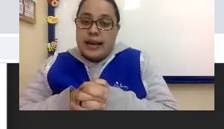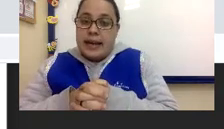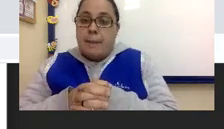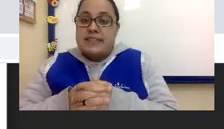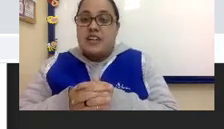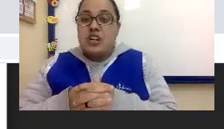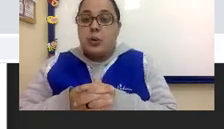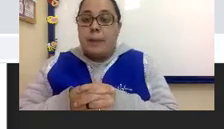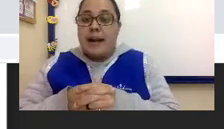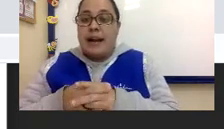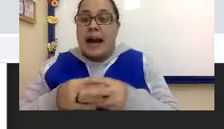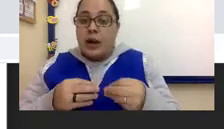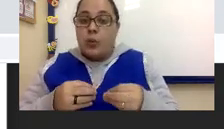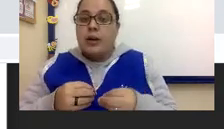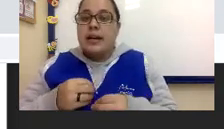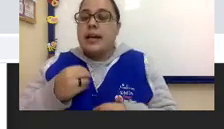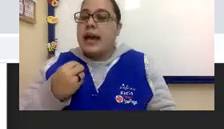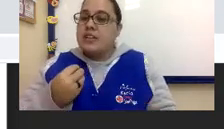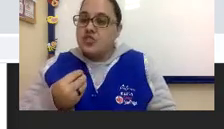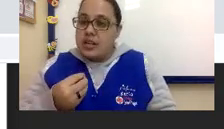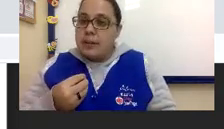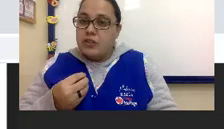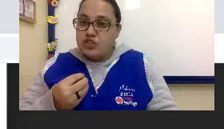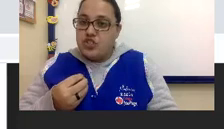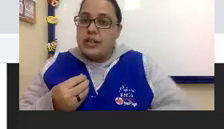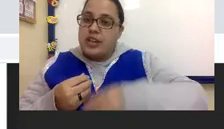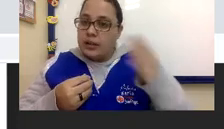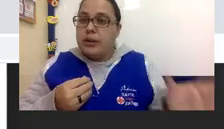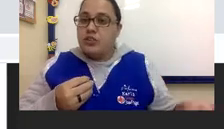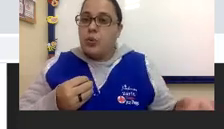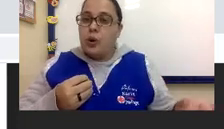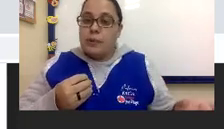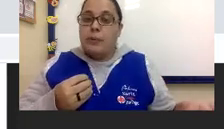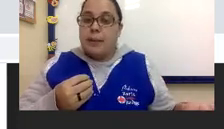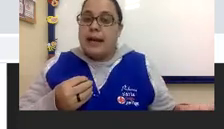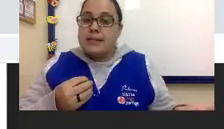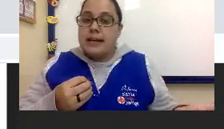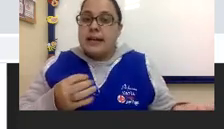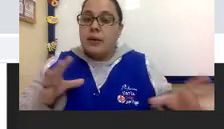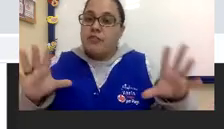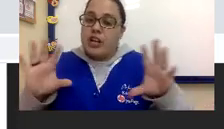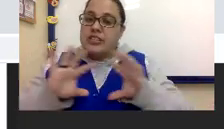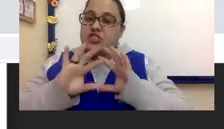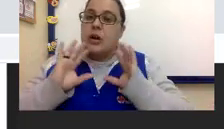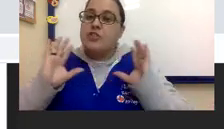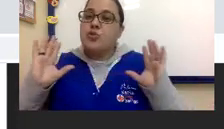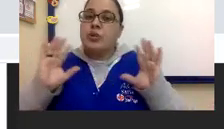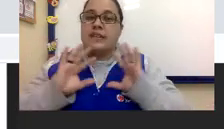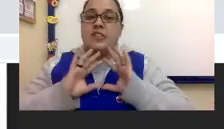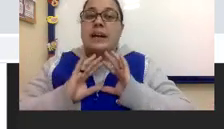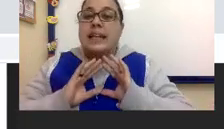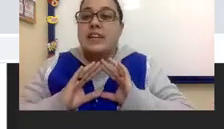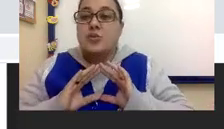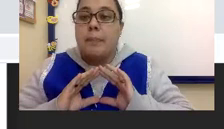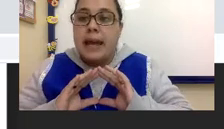grande capacidade de agrupar água e restos de alimento não digeridos, é aquilo que o corpo não quer mais. Então, a flora intestinal ajuda, que